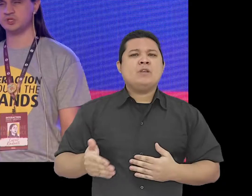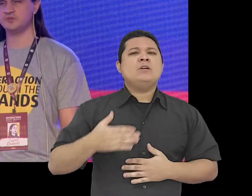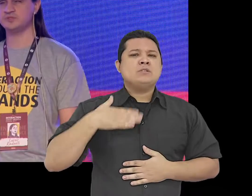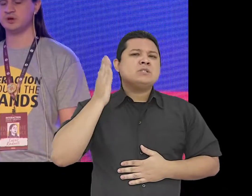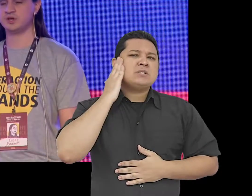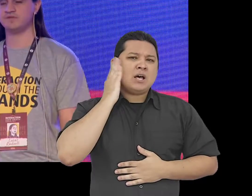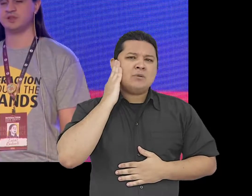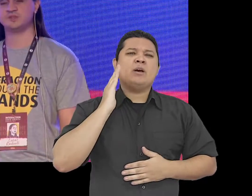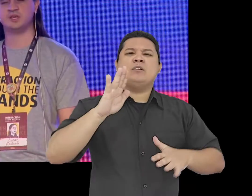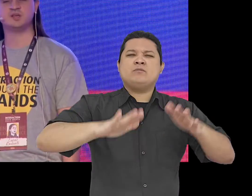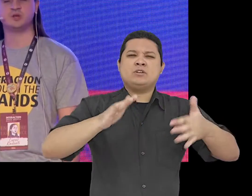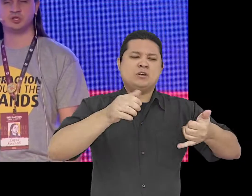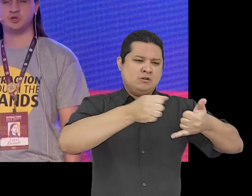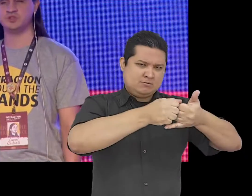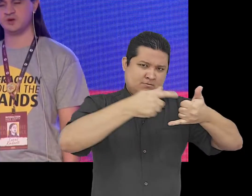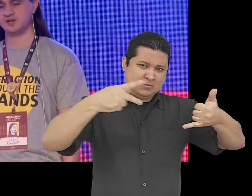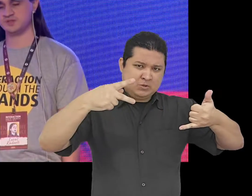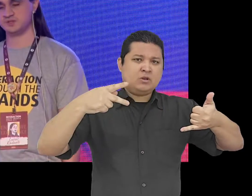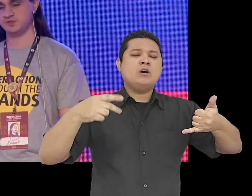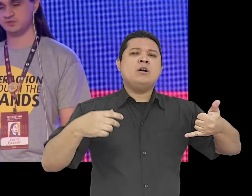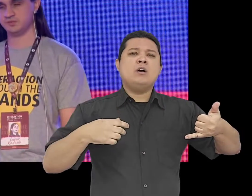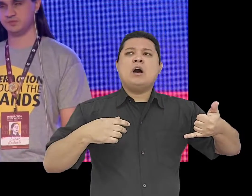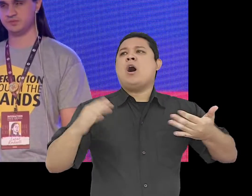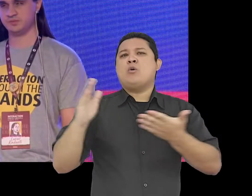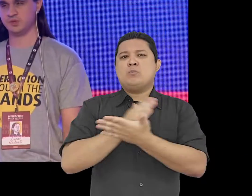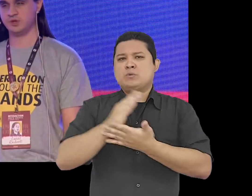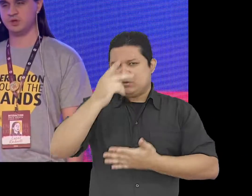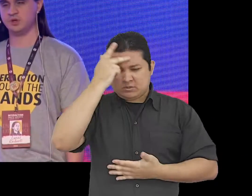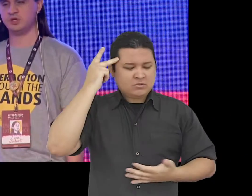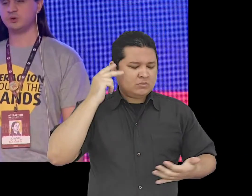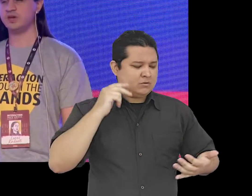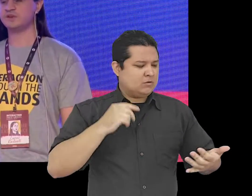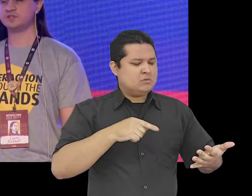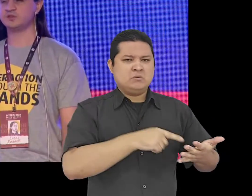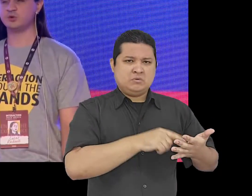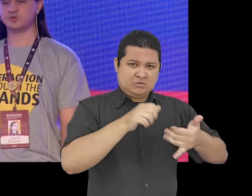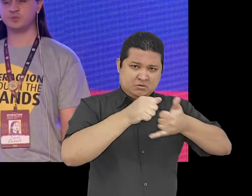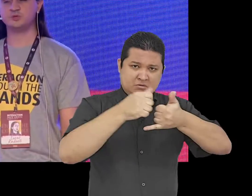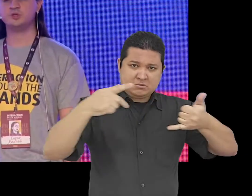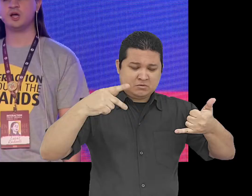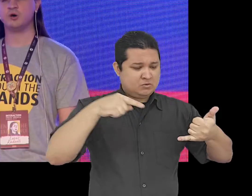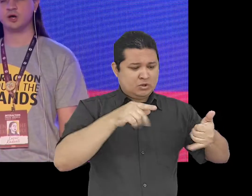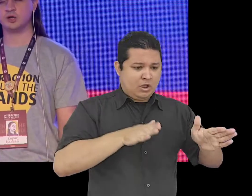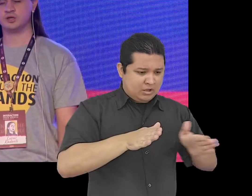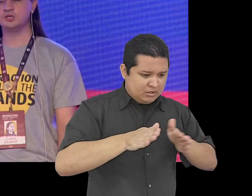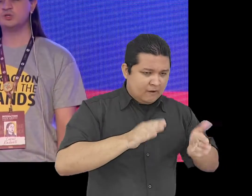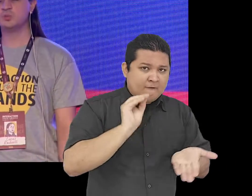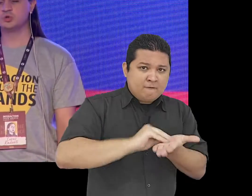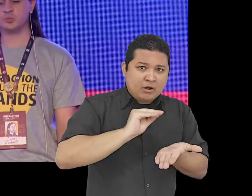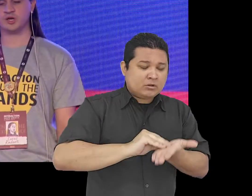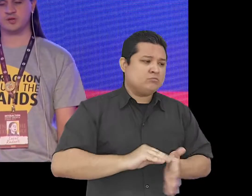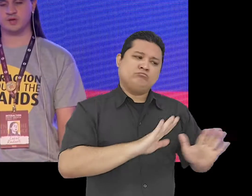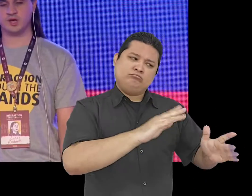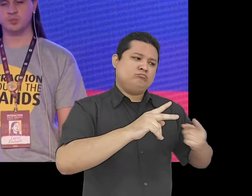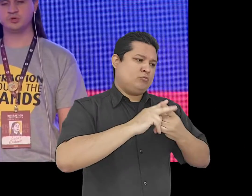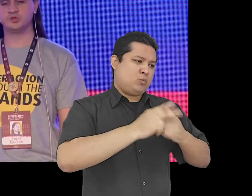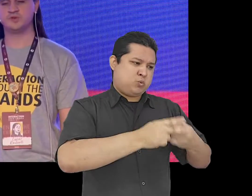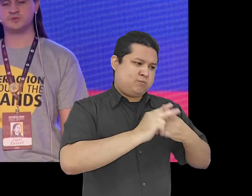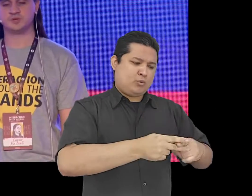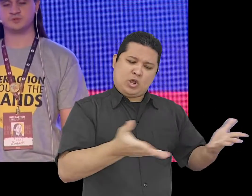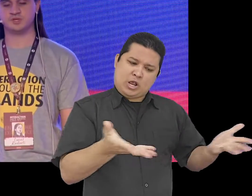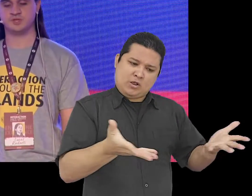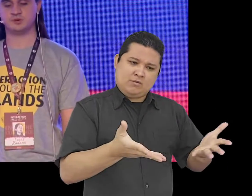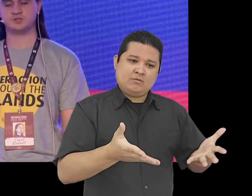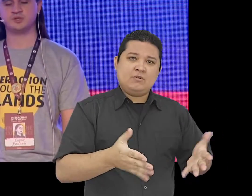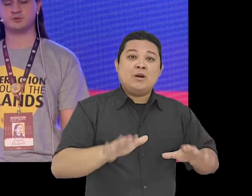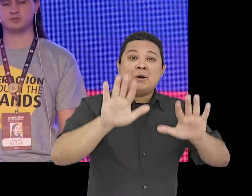principalmente em aplicativos, e alguém falar assim, esse aplicativo não é acessível. E alguém fala assim, não, então vamos consertar agora. E isso é muito complicado. É muito